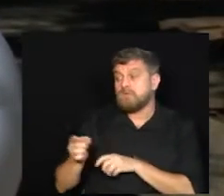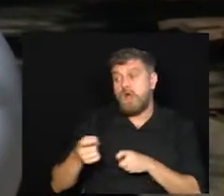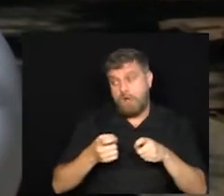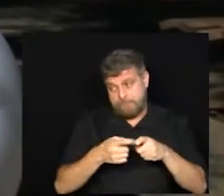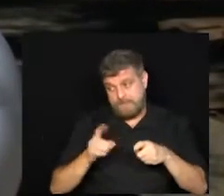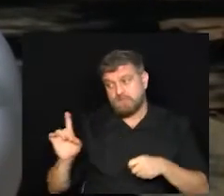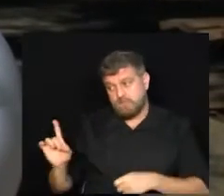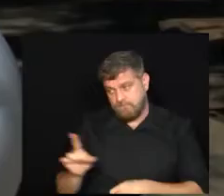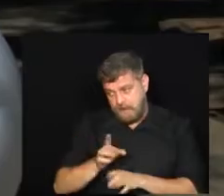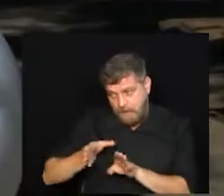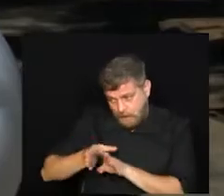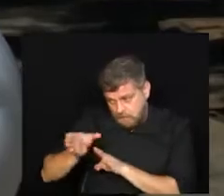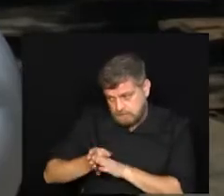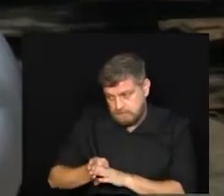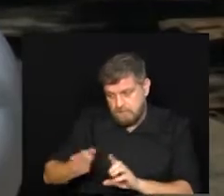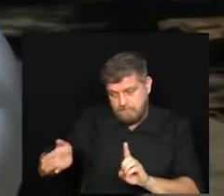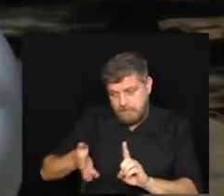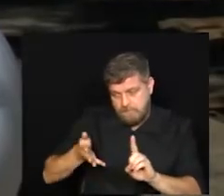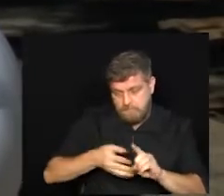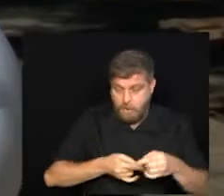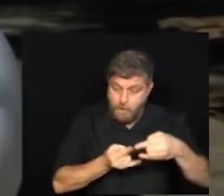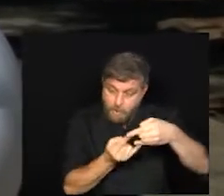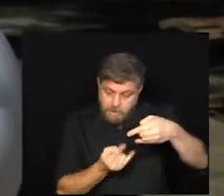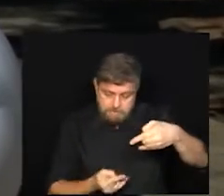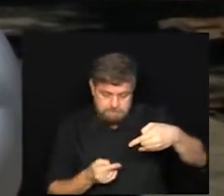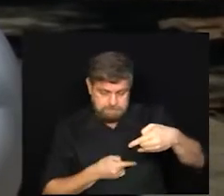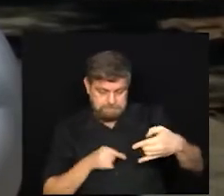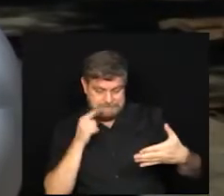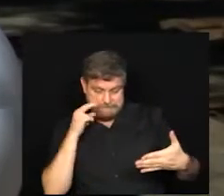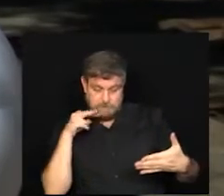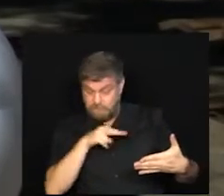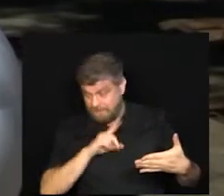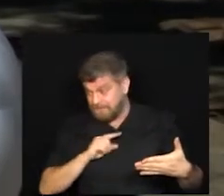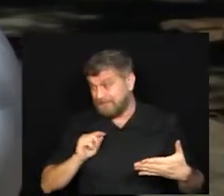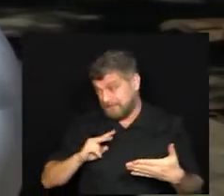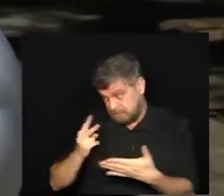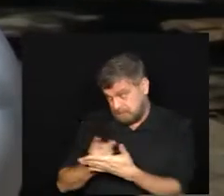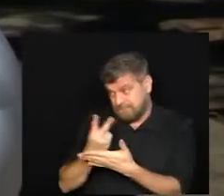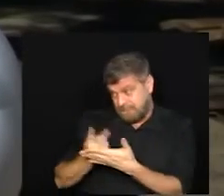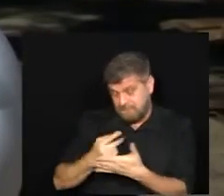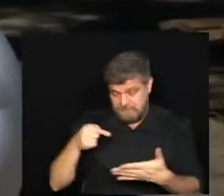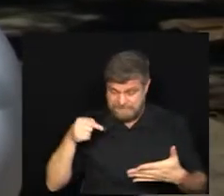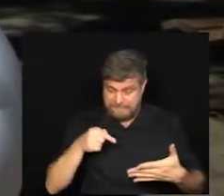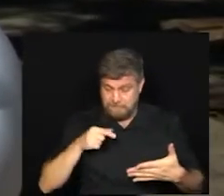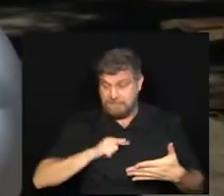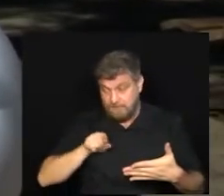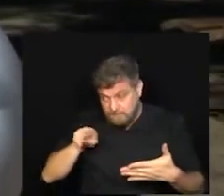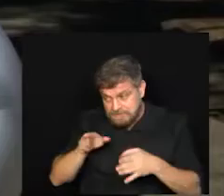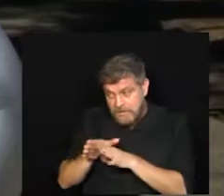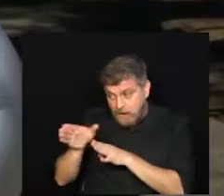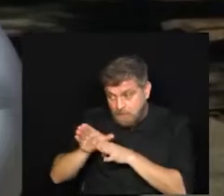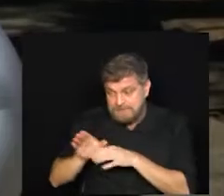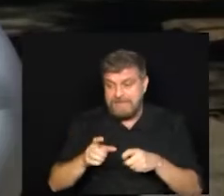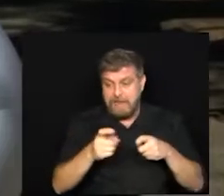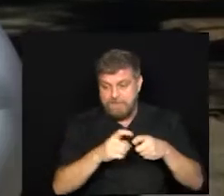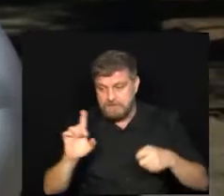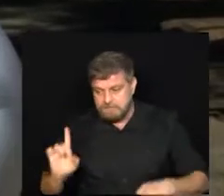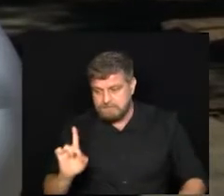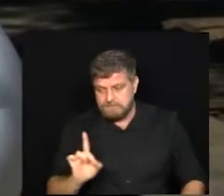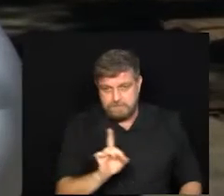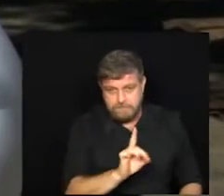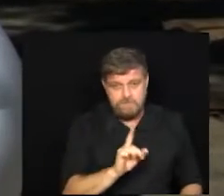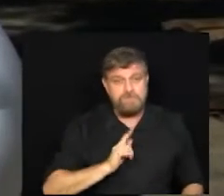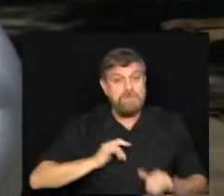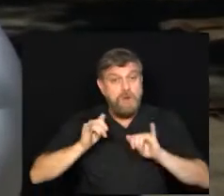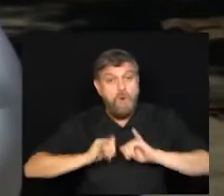hematologista, para poder avaliar se aquela alteração realmente tem algum significado importante ou não. E aí eu acho que essa campanha traz ainda um